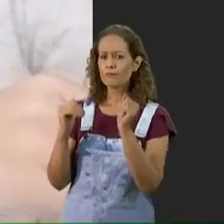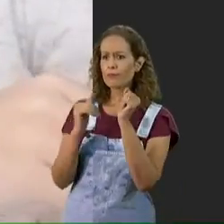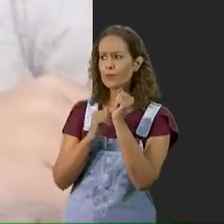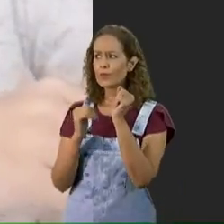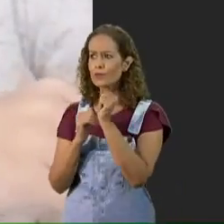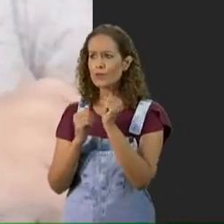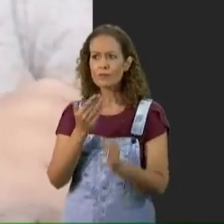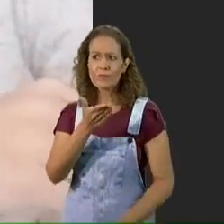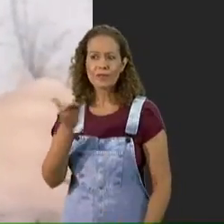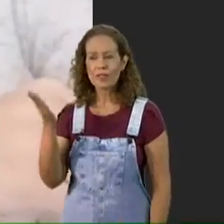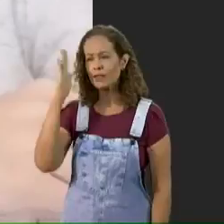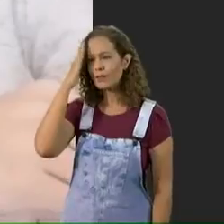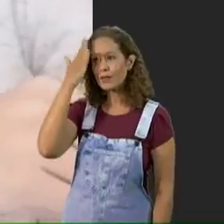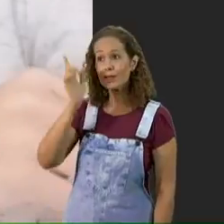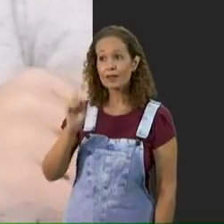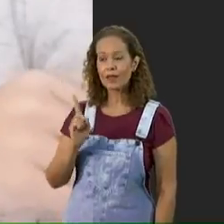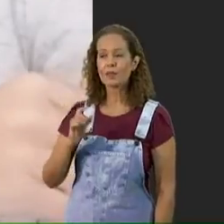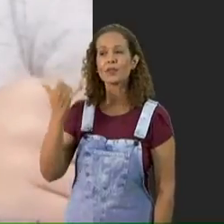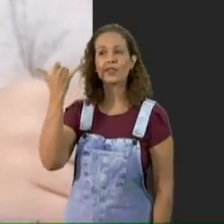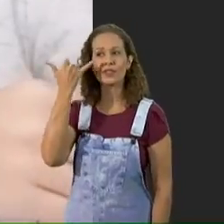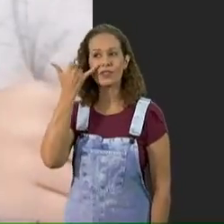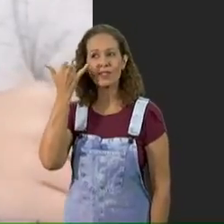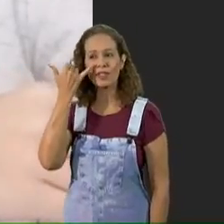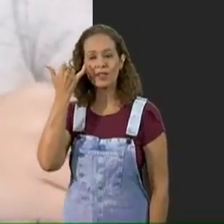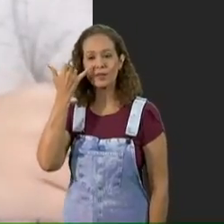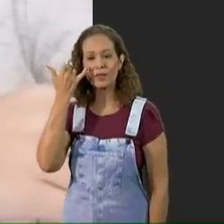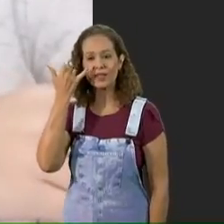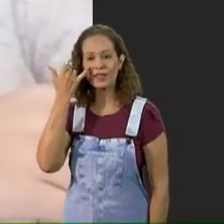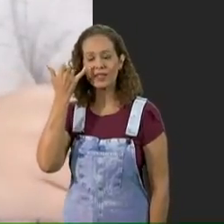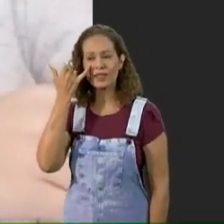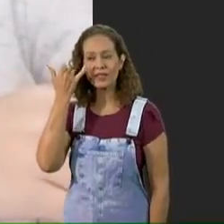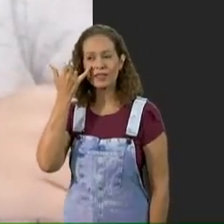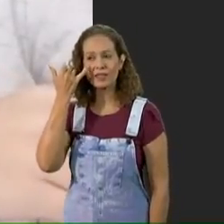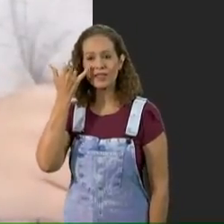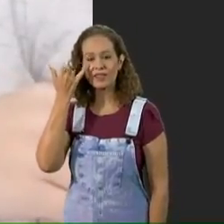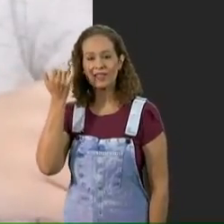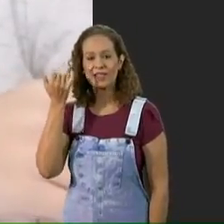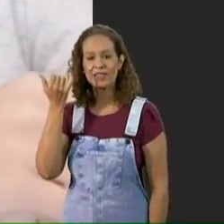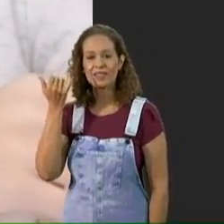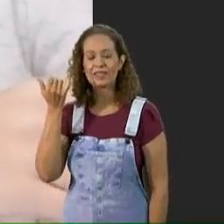não sabes. Jeremias